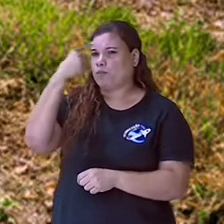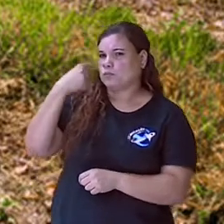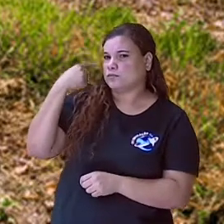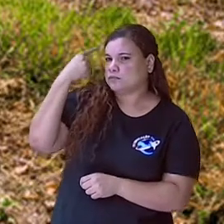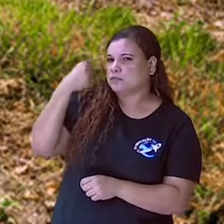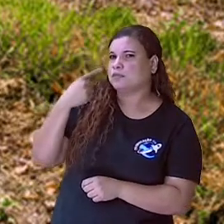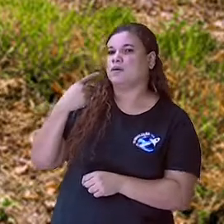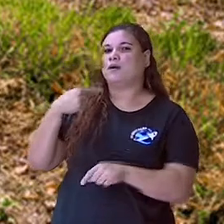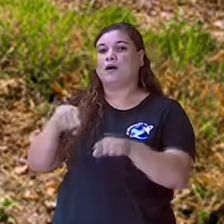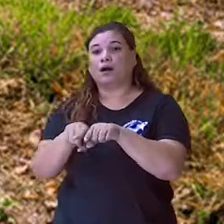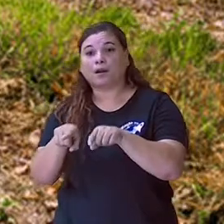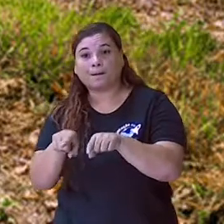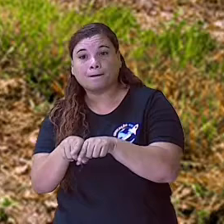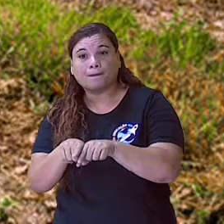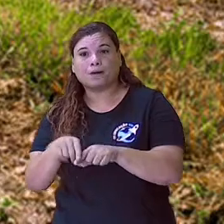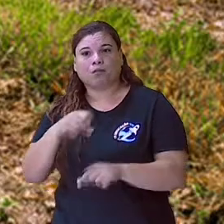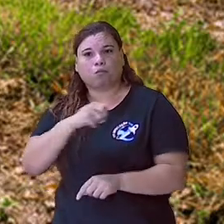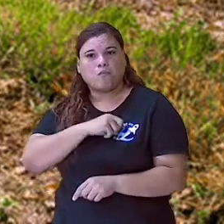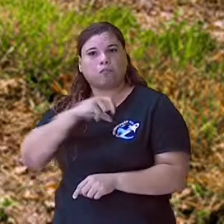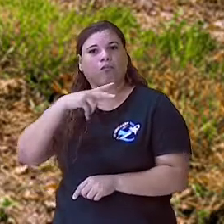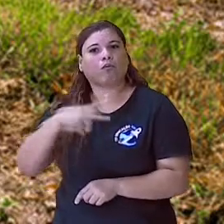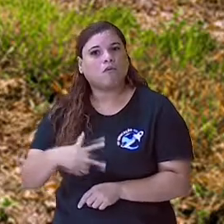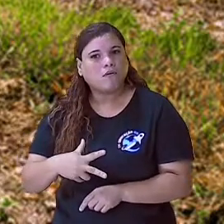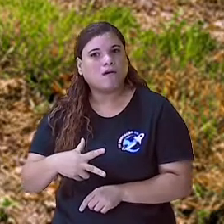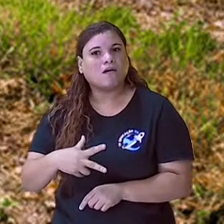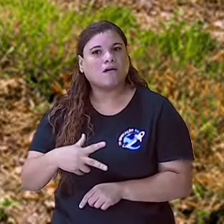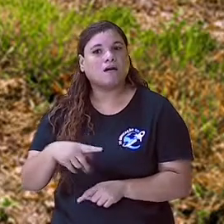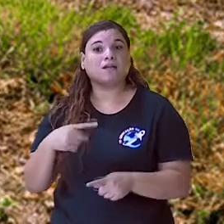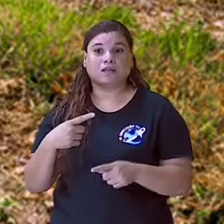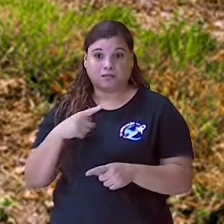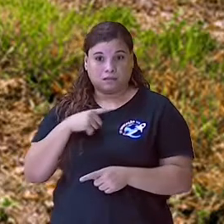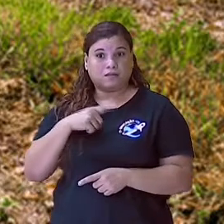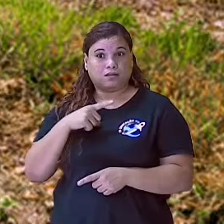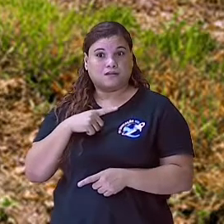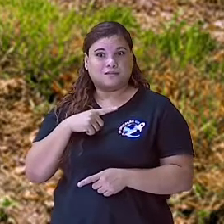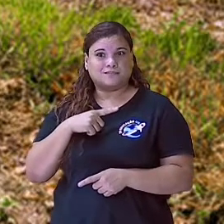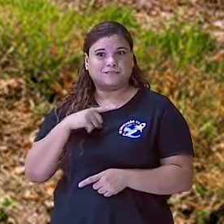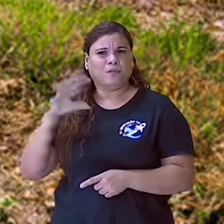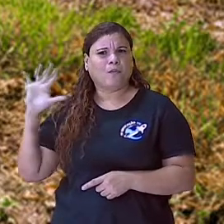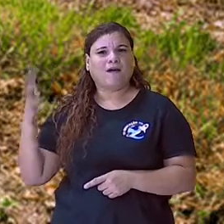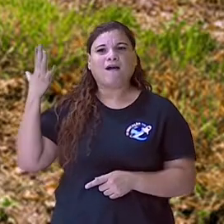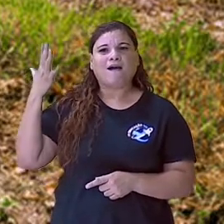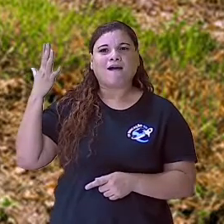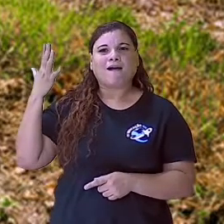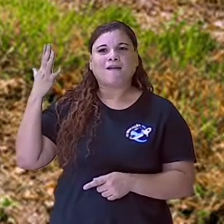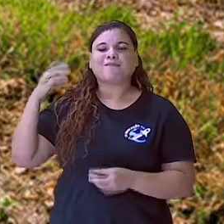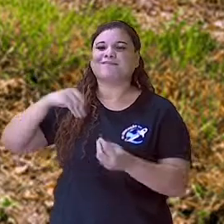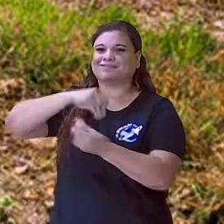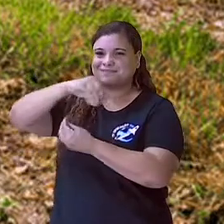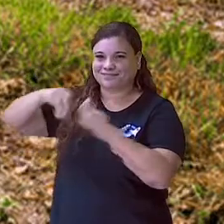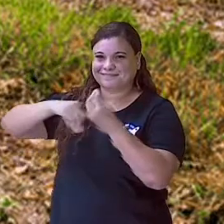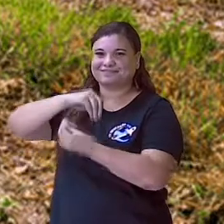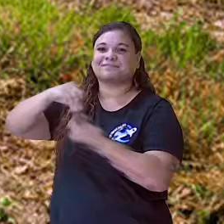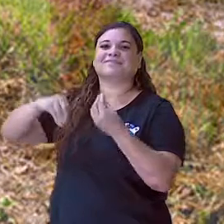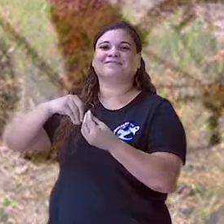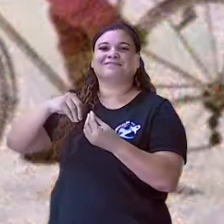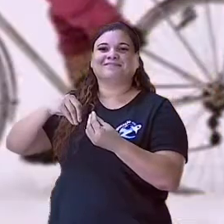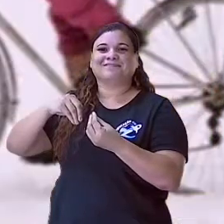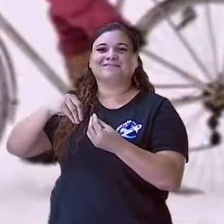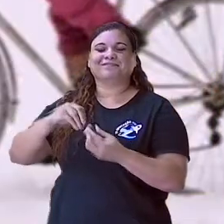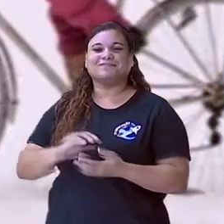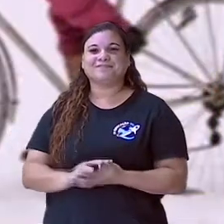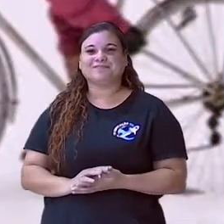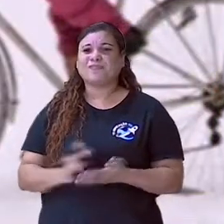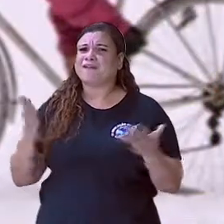lembrando, frutas de clima temperado. Ok? Vamos para a nossa